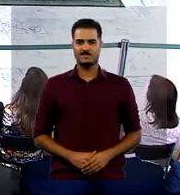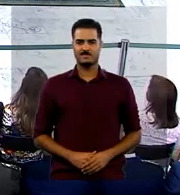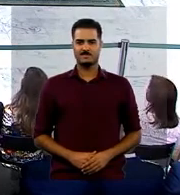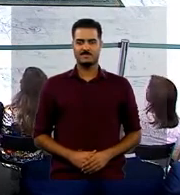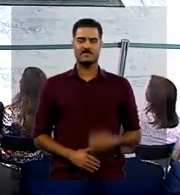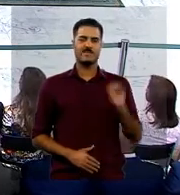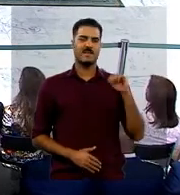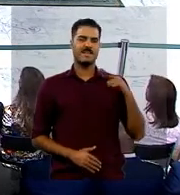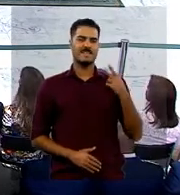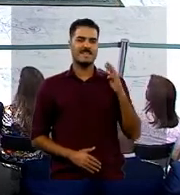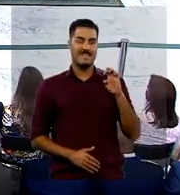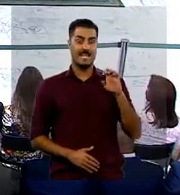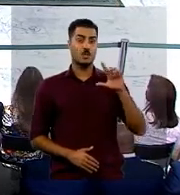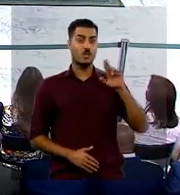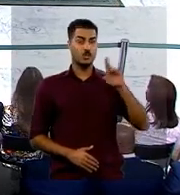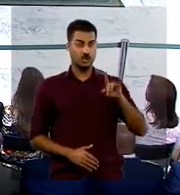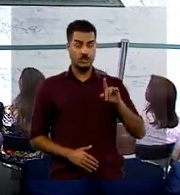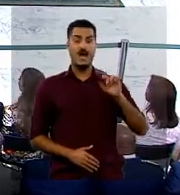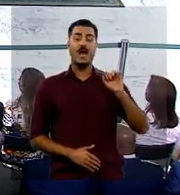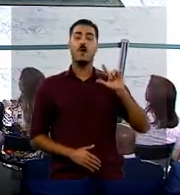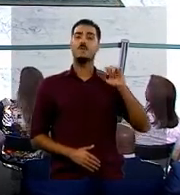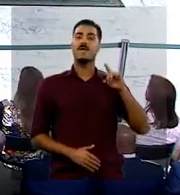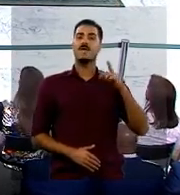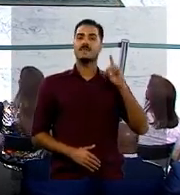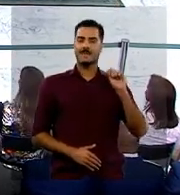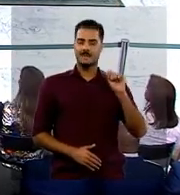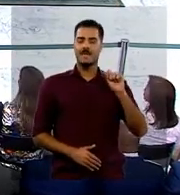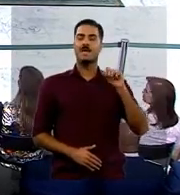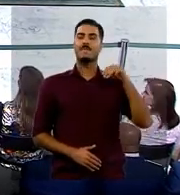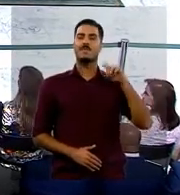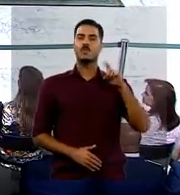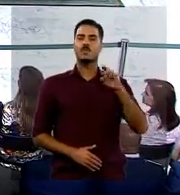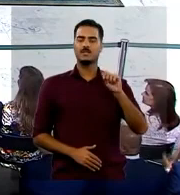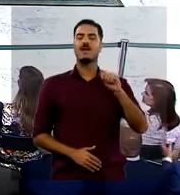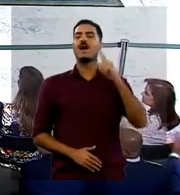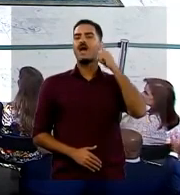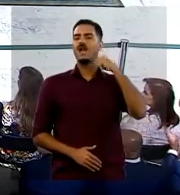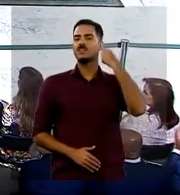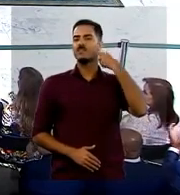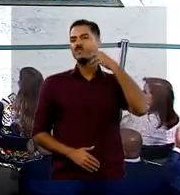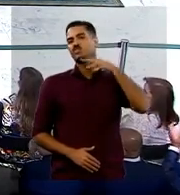André Luiz de Almeida Mendonça, advogado-geral da União.